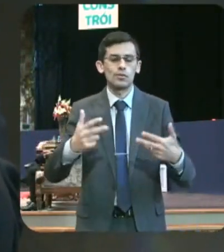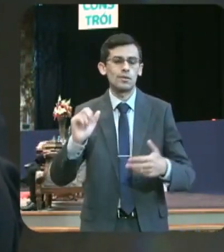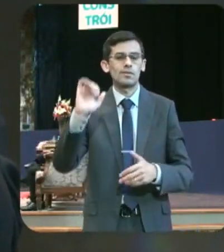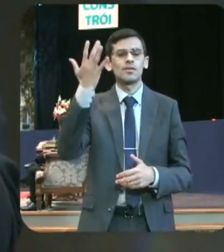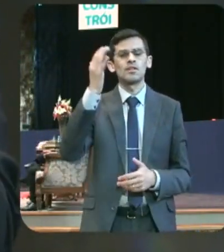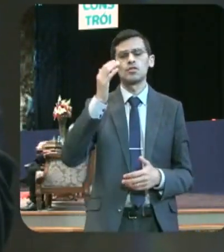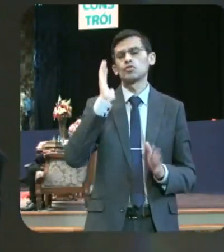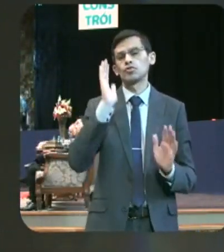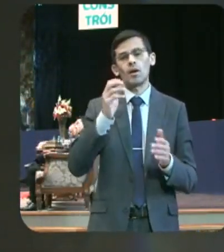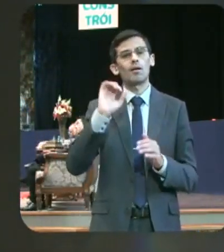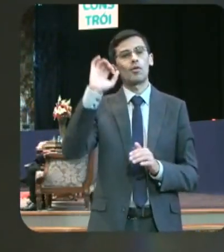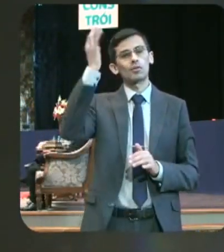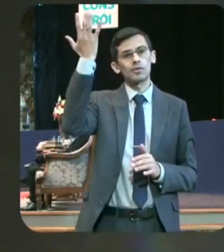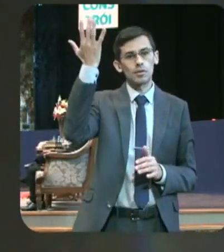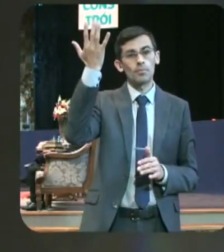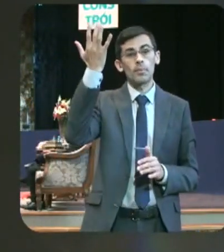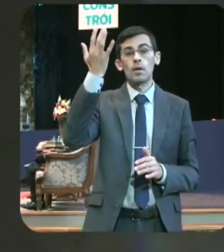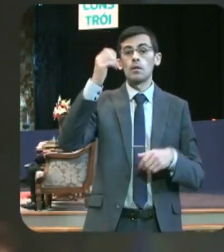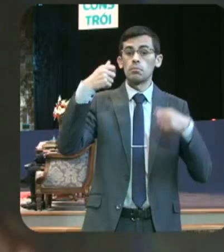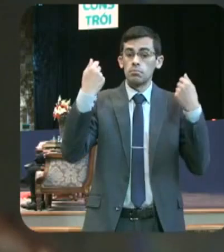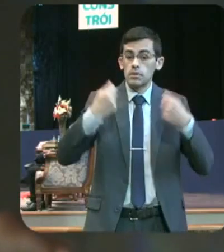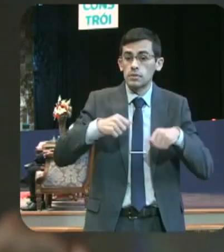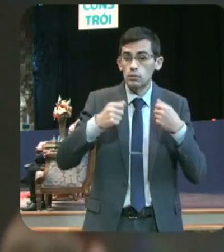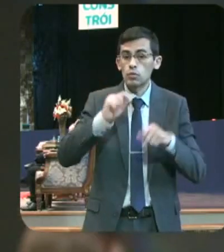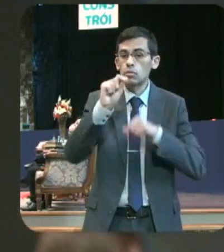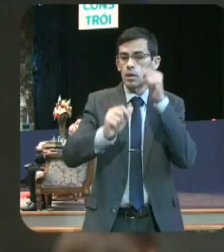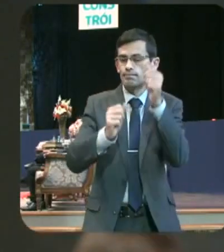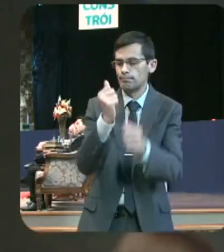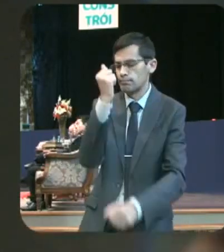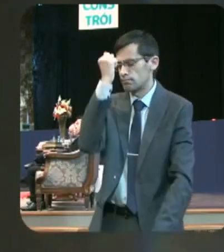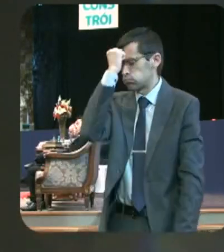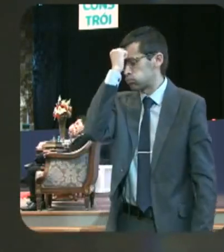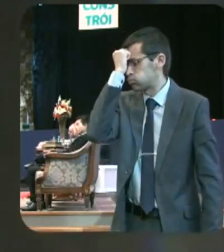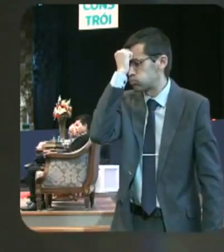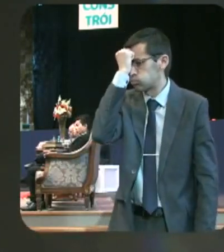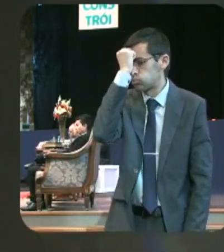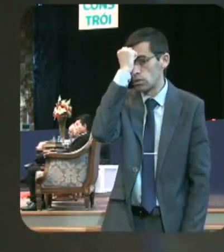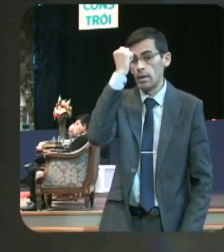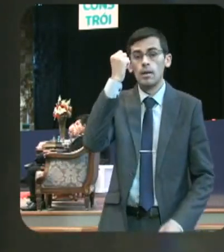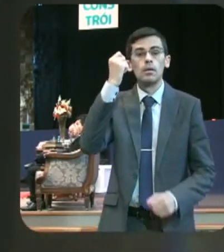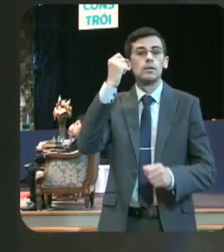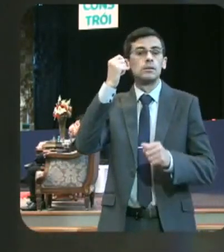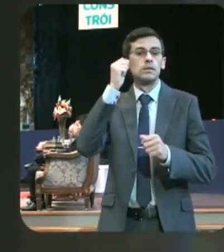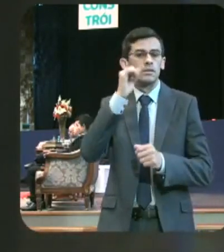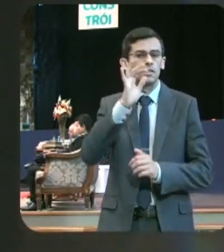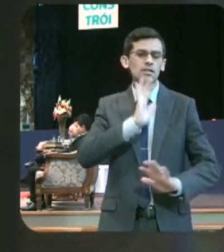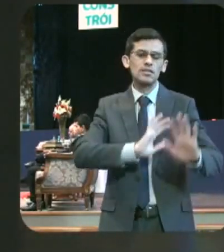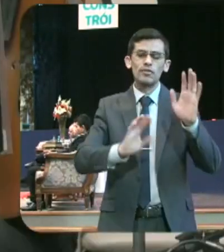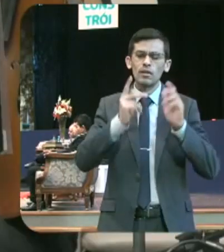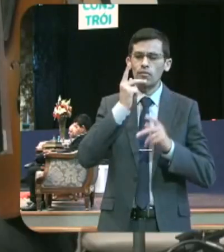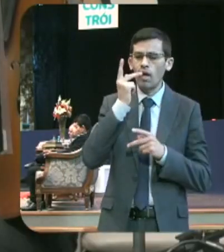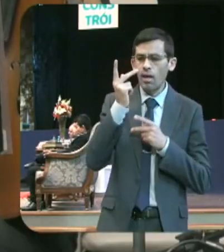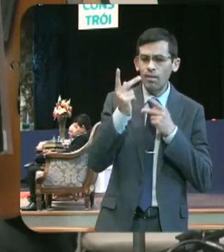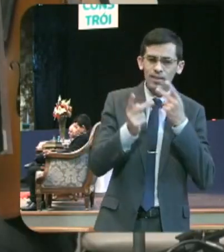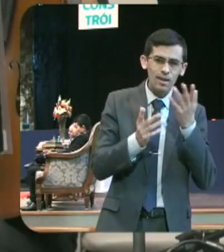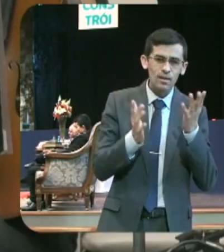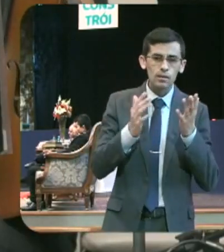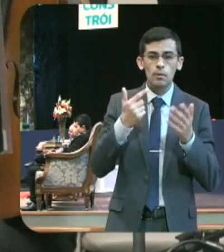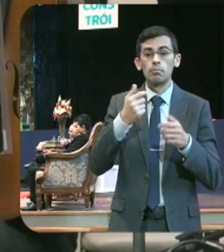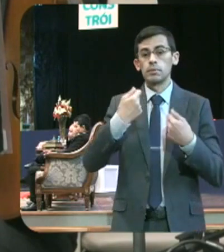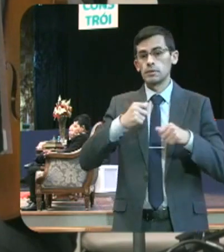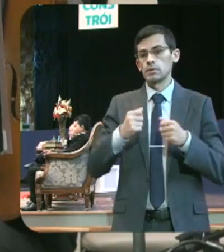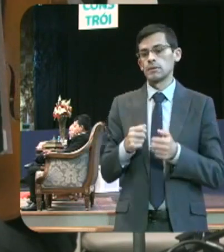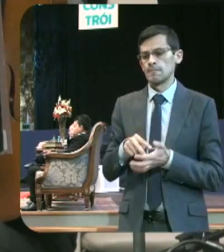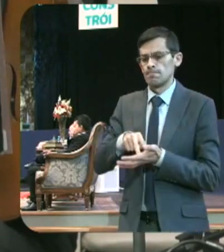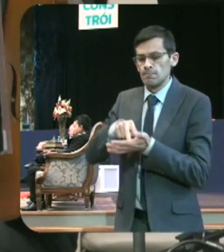nossa vida. Isso a gente chama de arrependimento. Se a gente só acredita nas desculpas da nossa mente, não há